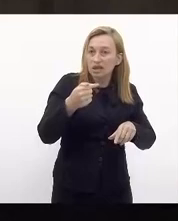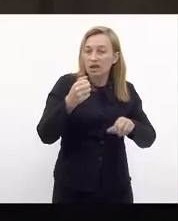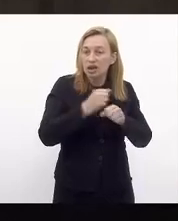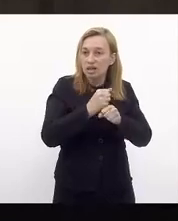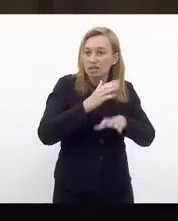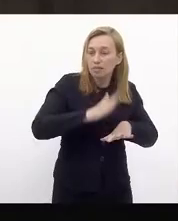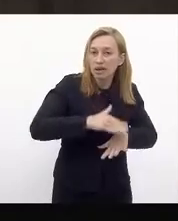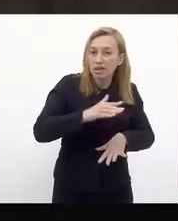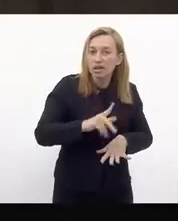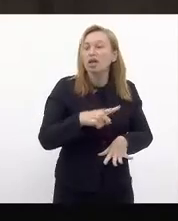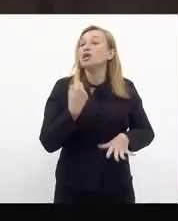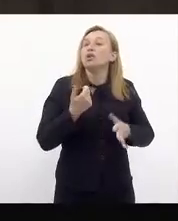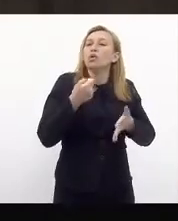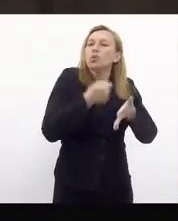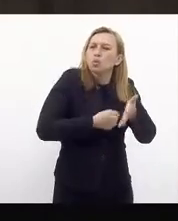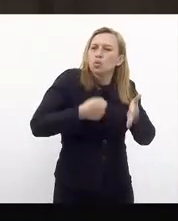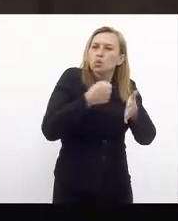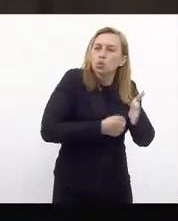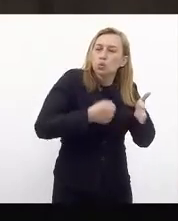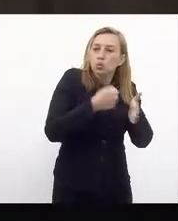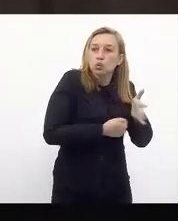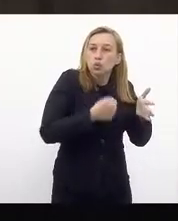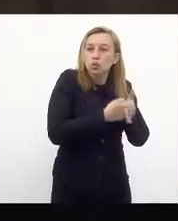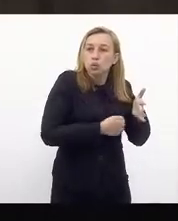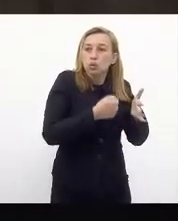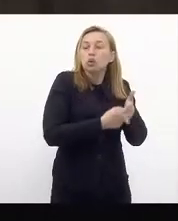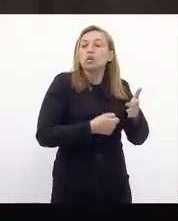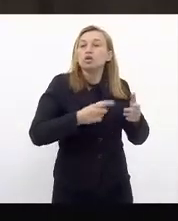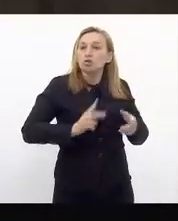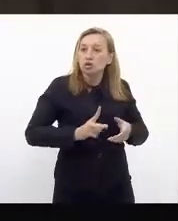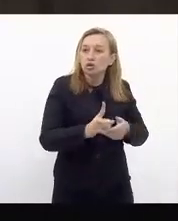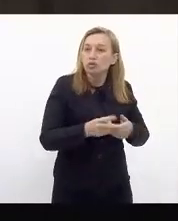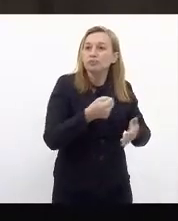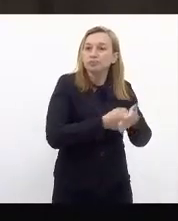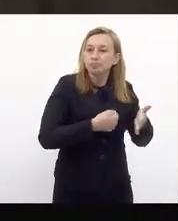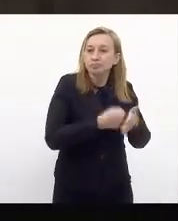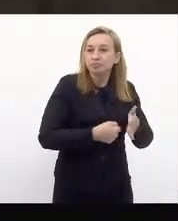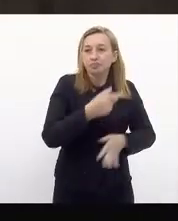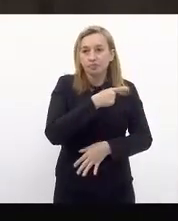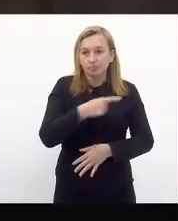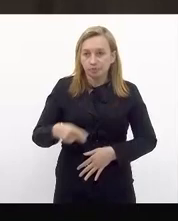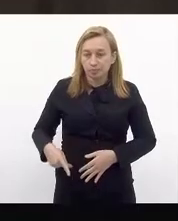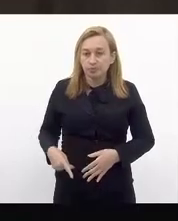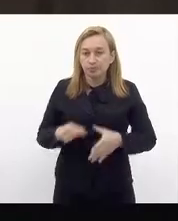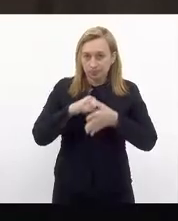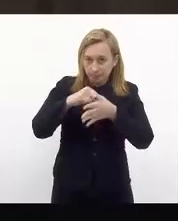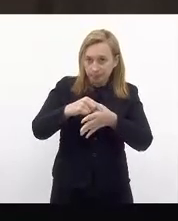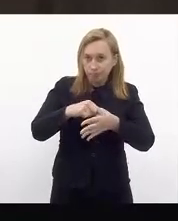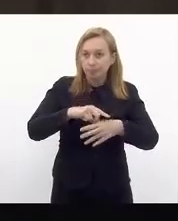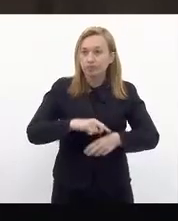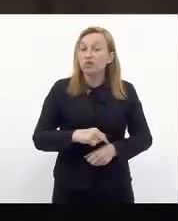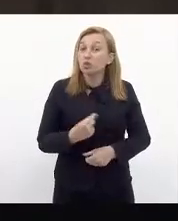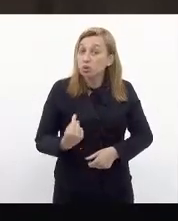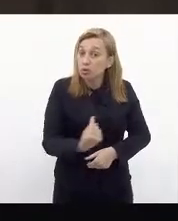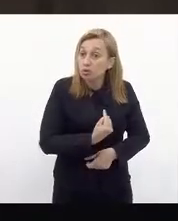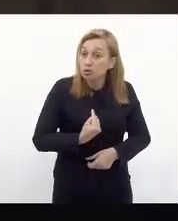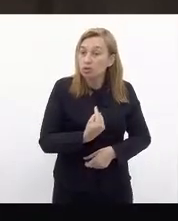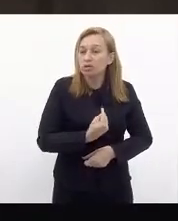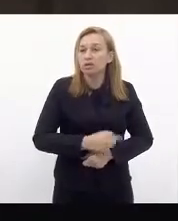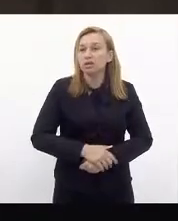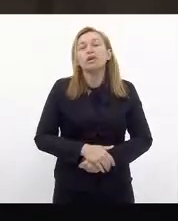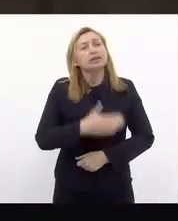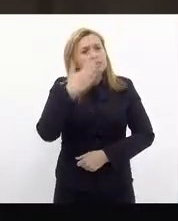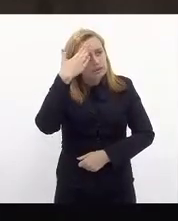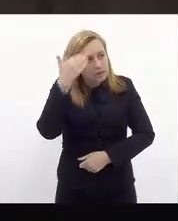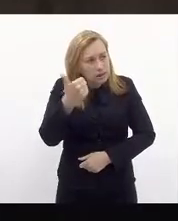e aí nós lutamos incansavelmente estamos lutando e Presidente e Líder nós é